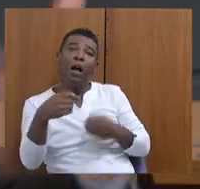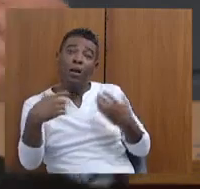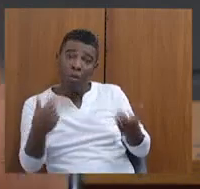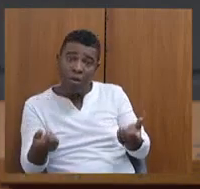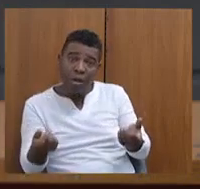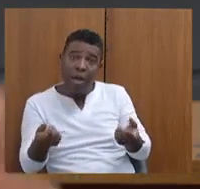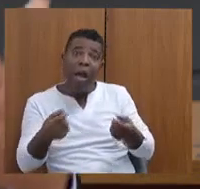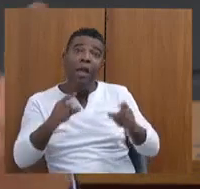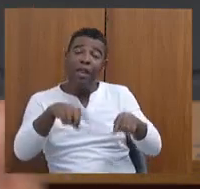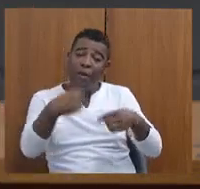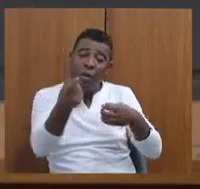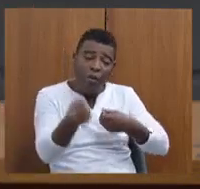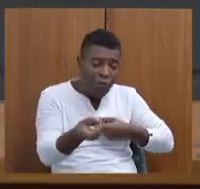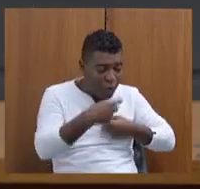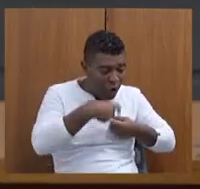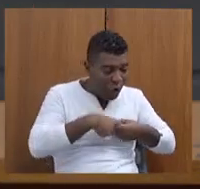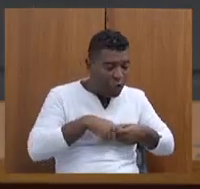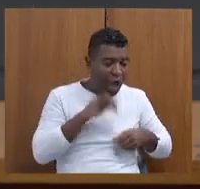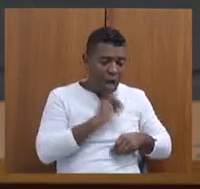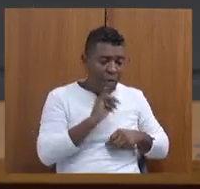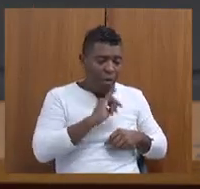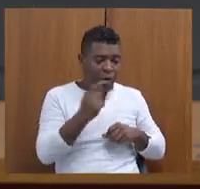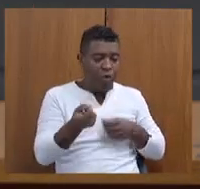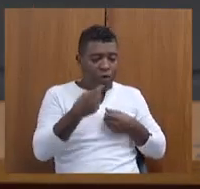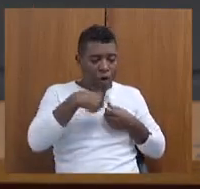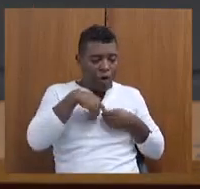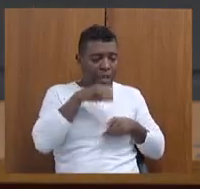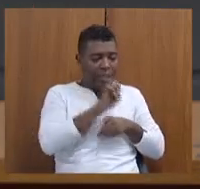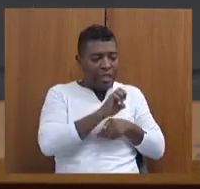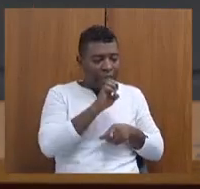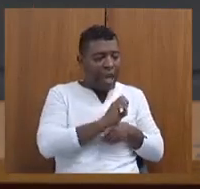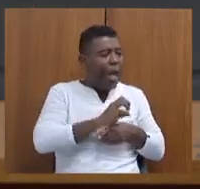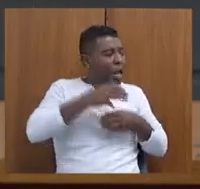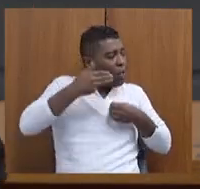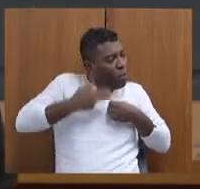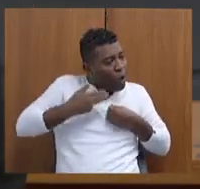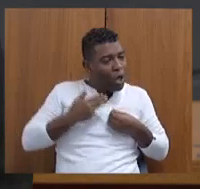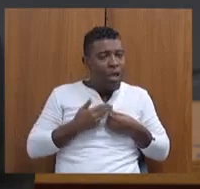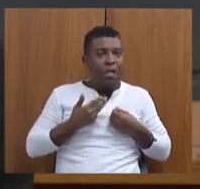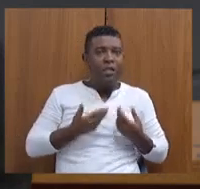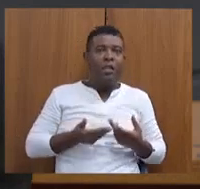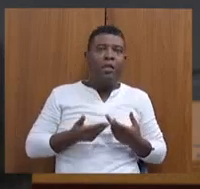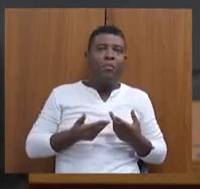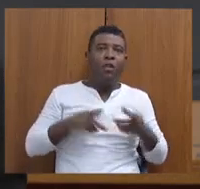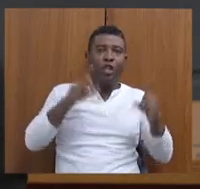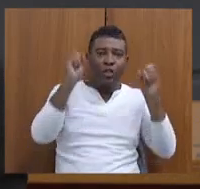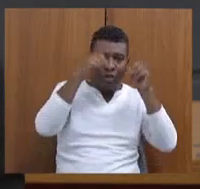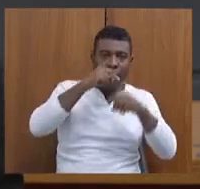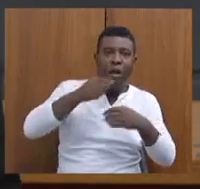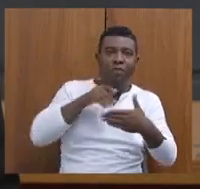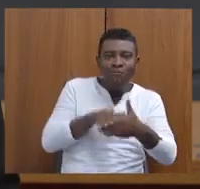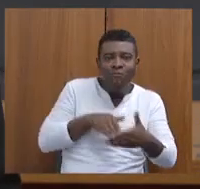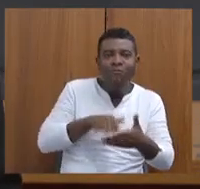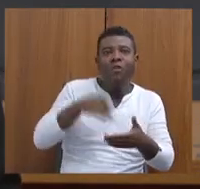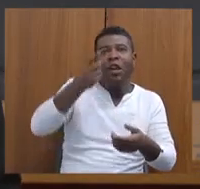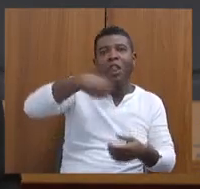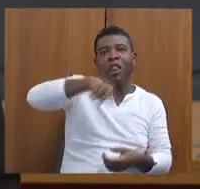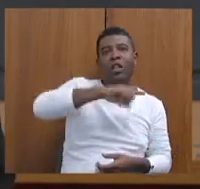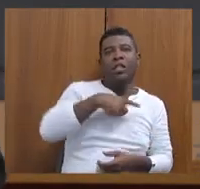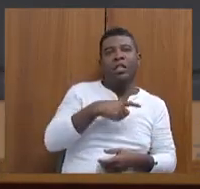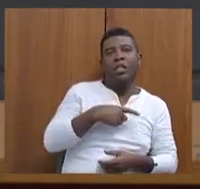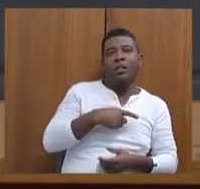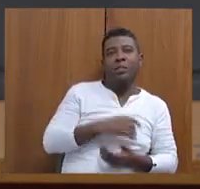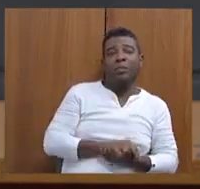do imposto para o status pros municípios a dificuldade que a gente tem então eu acho que voltando aqui para questão de Minas Gerais